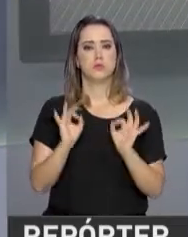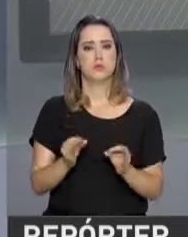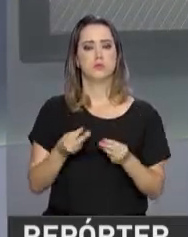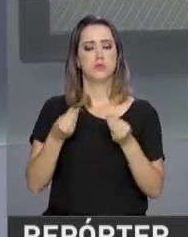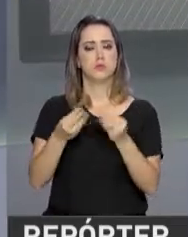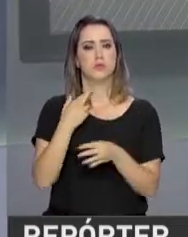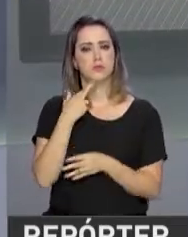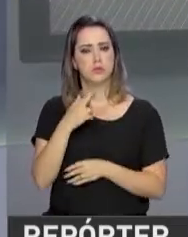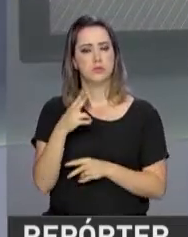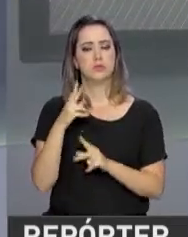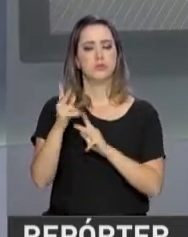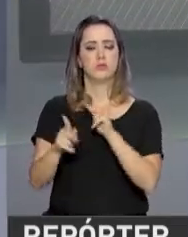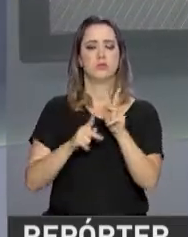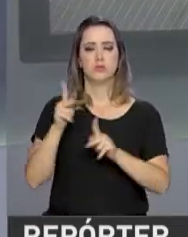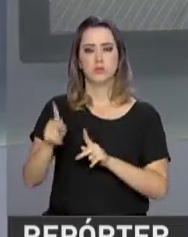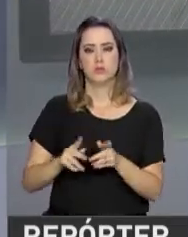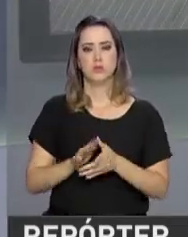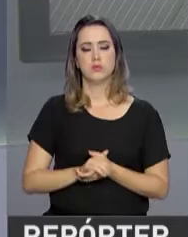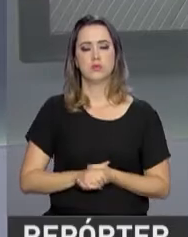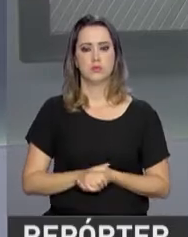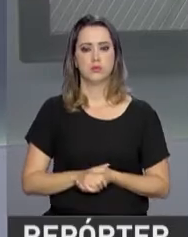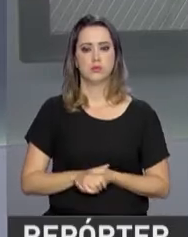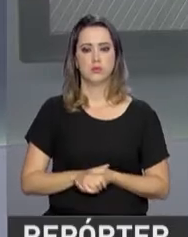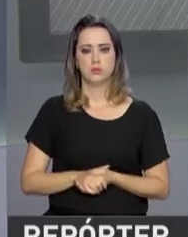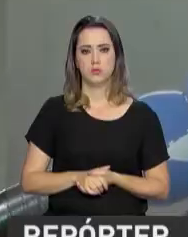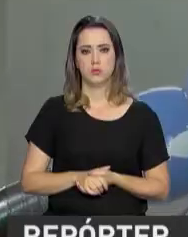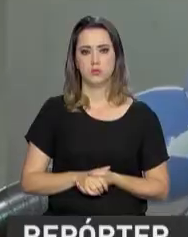com certeza, trará resultados para a população.